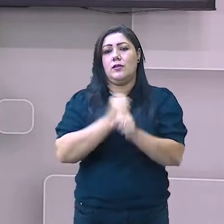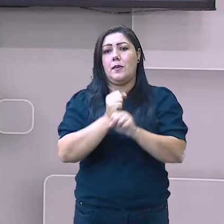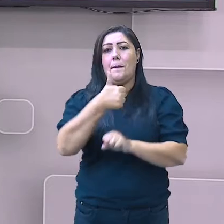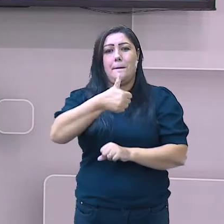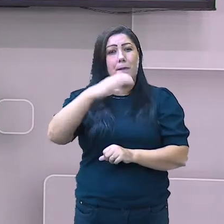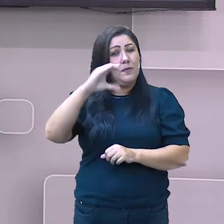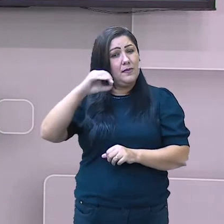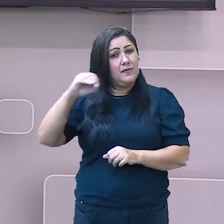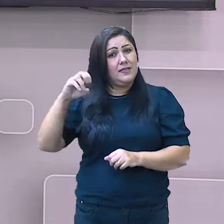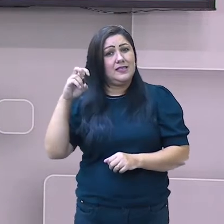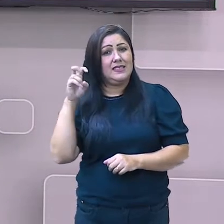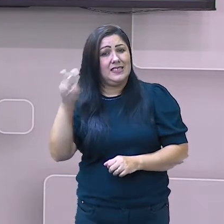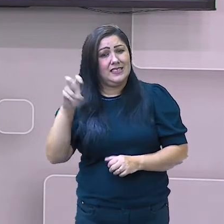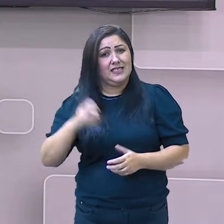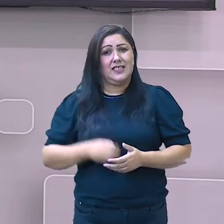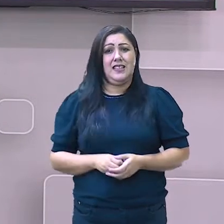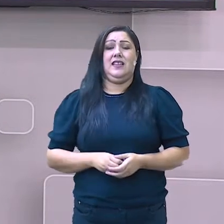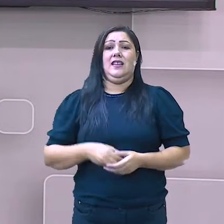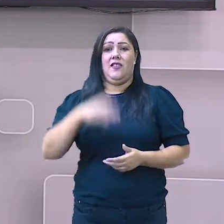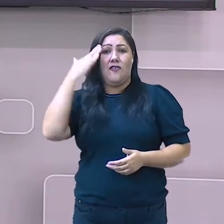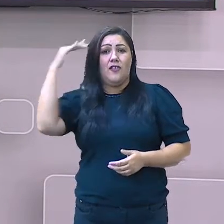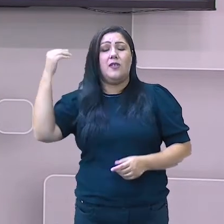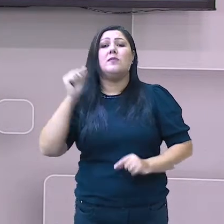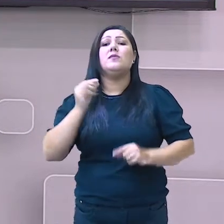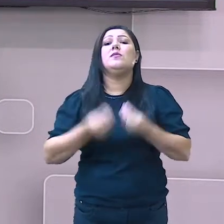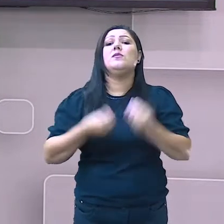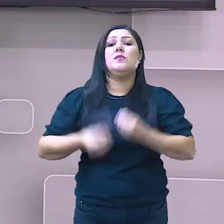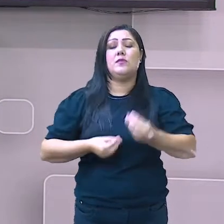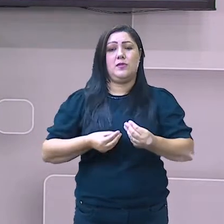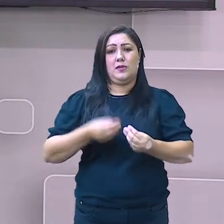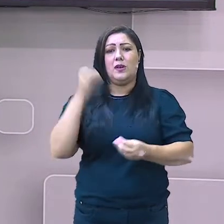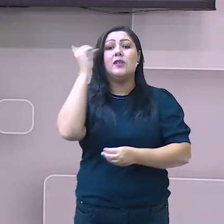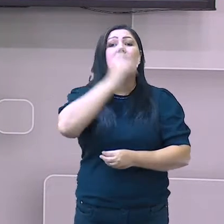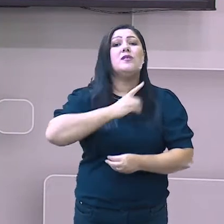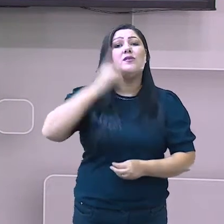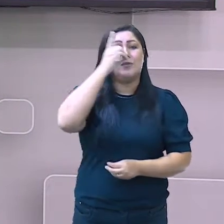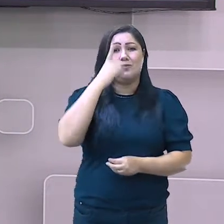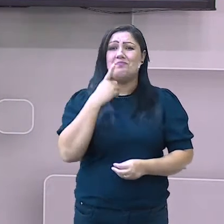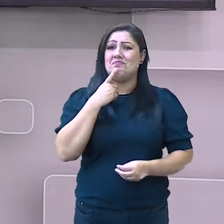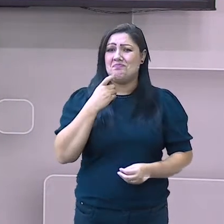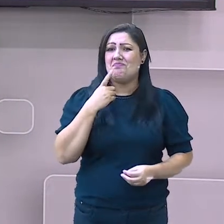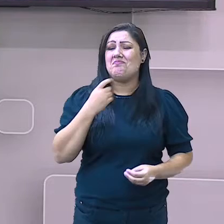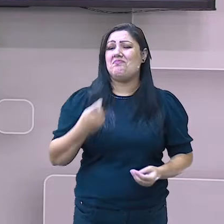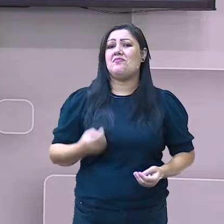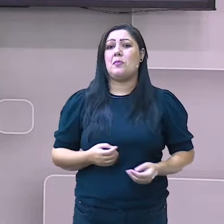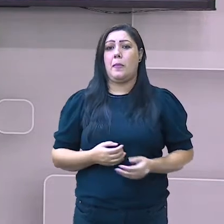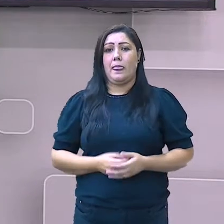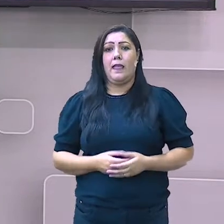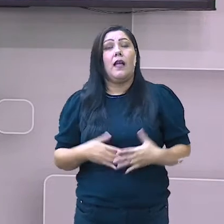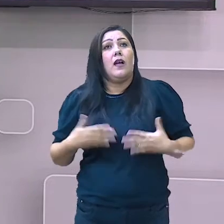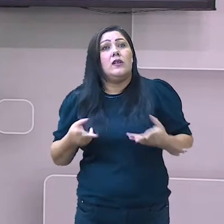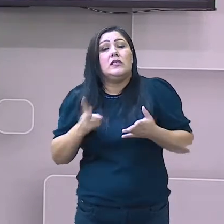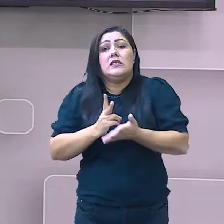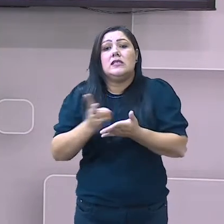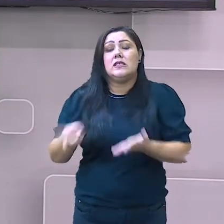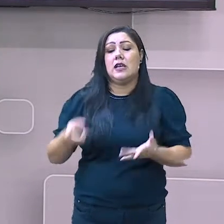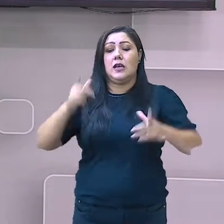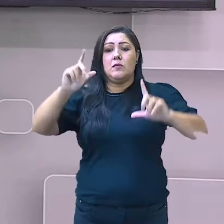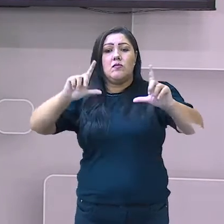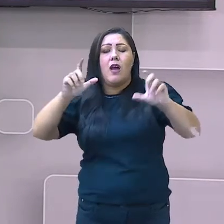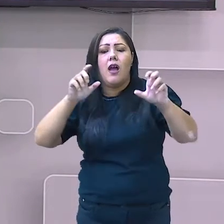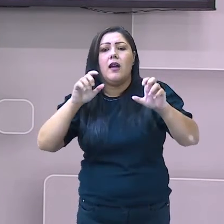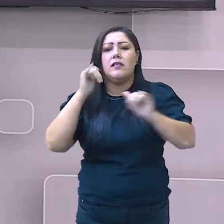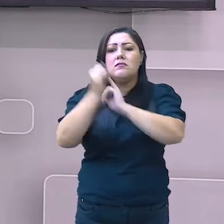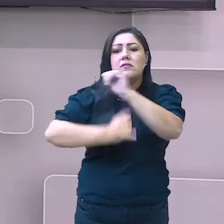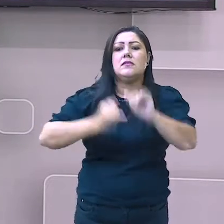conhecido como Domingo Sangrento. Então, todas as vezes que vocês forem ler algum artigo, ou ver na